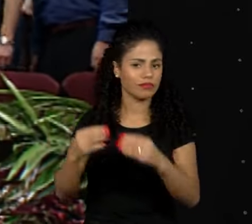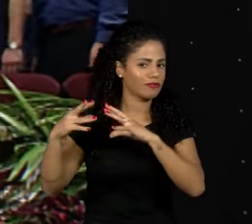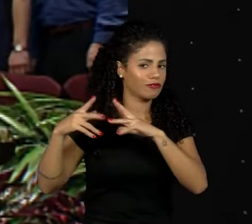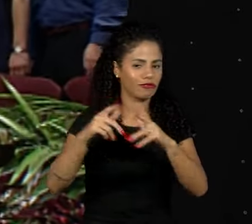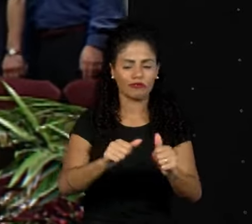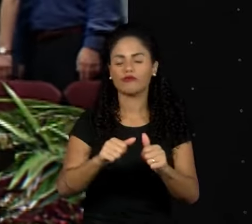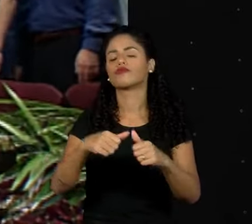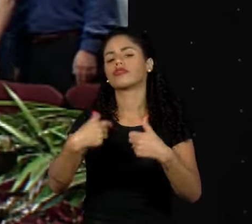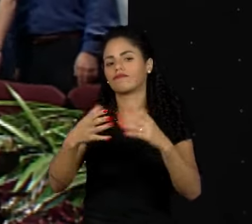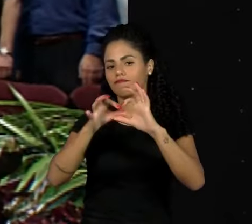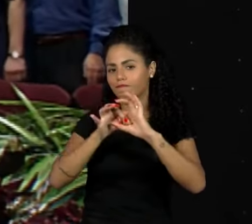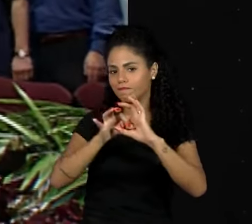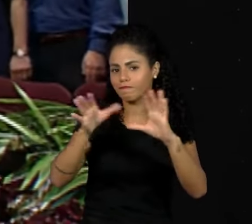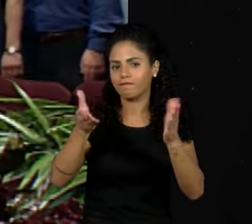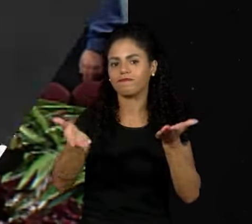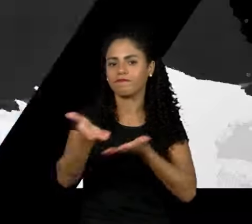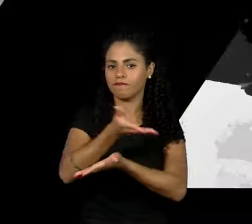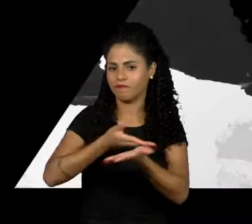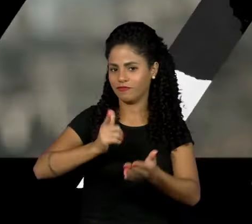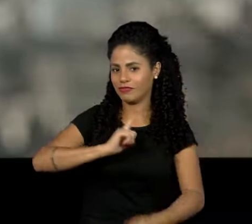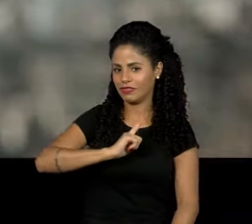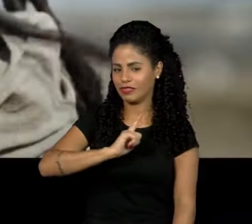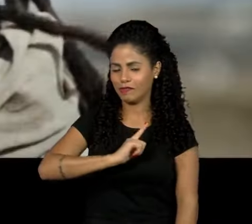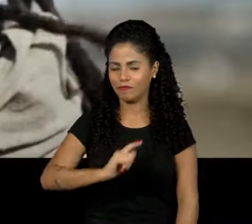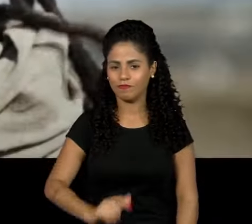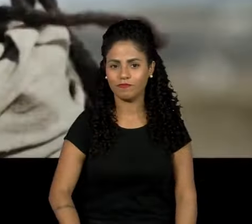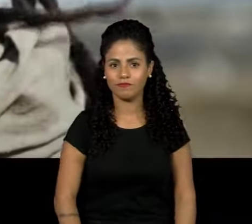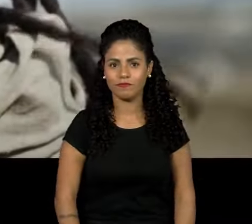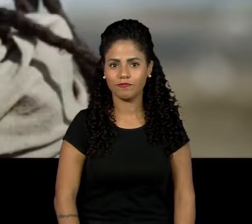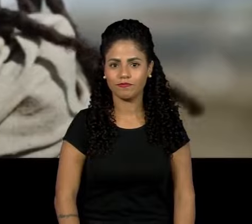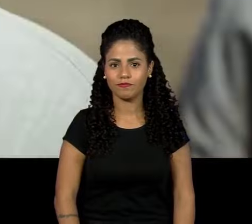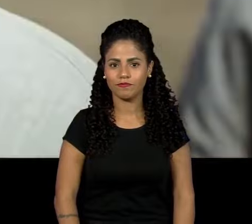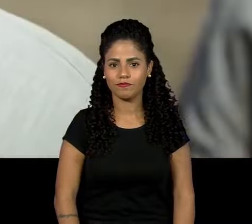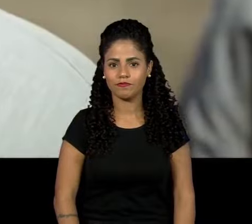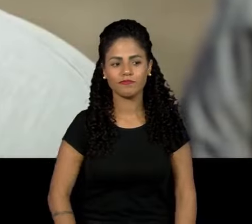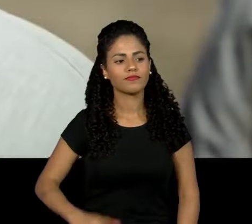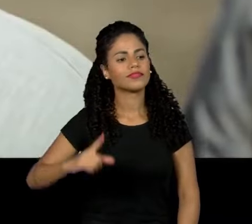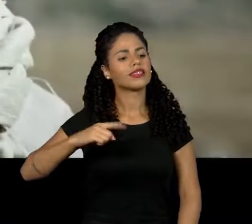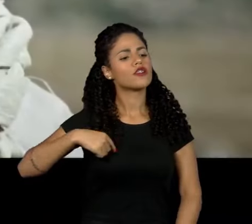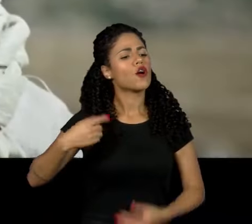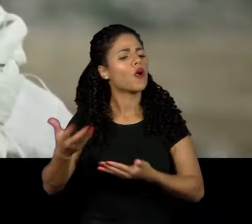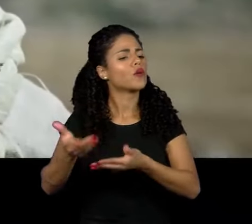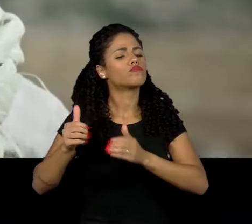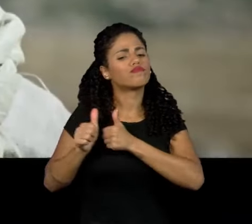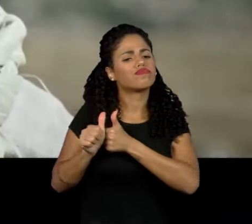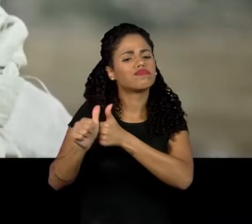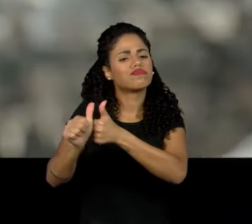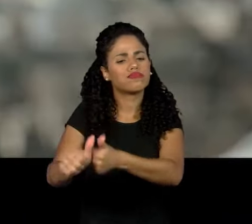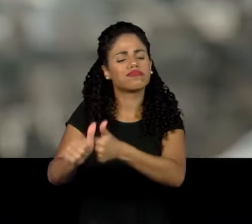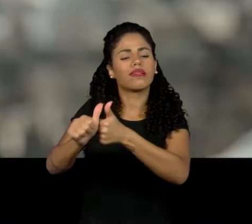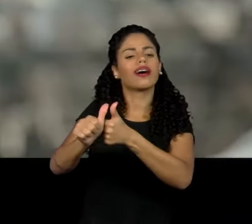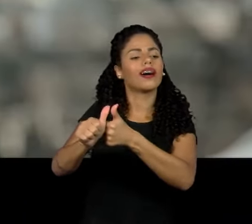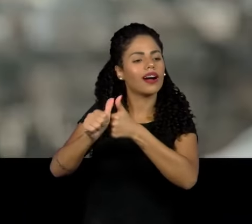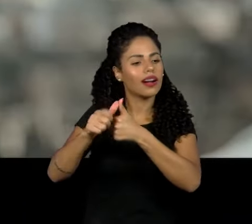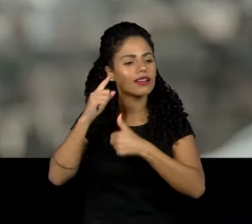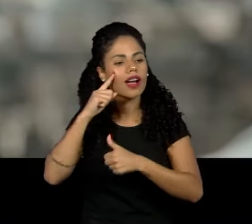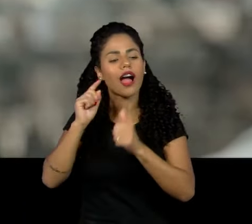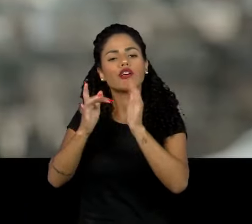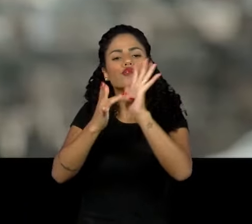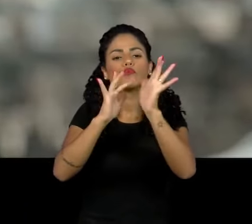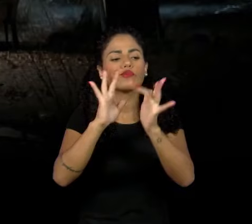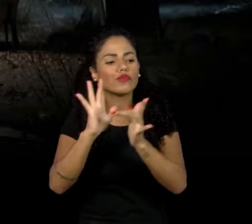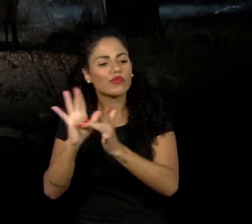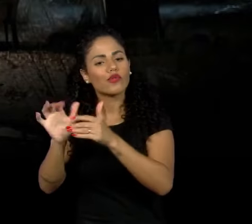e qualquer tipo de relação. Se uno vuol venire con me, prenda la sua croce e mi